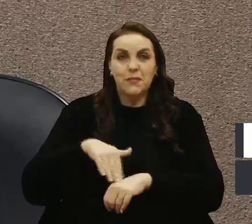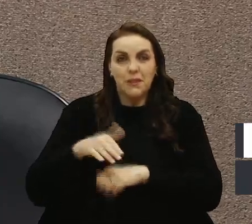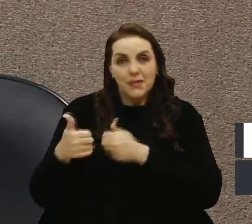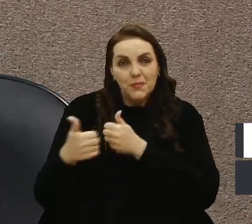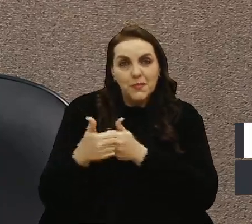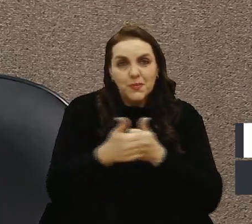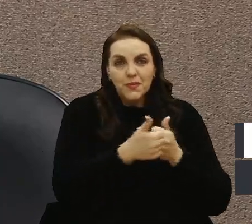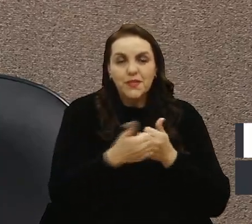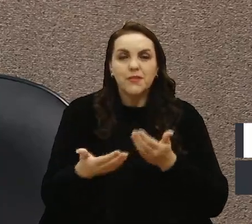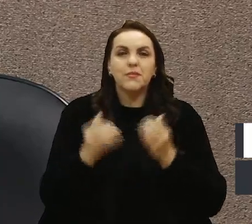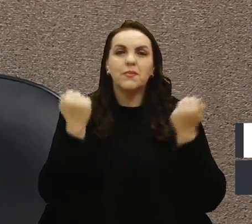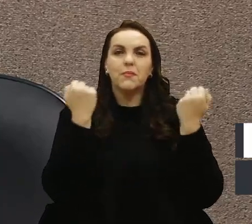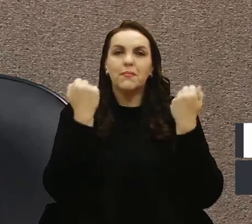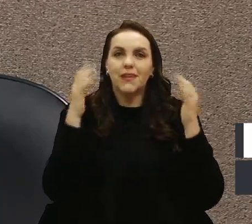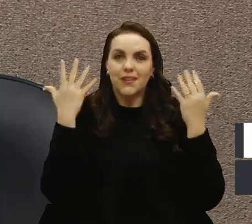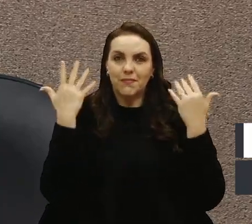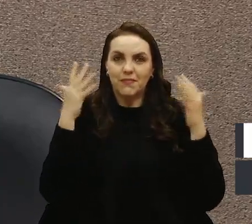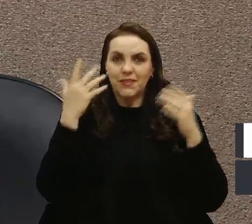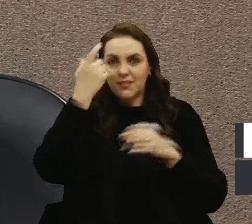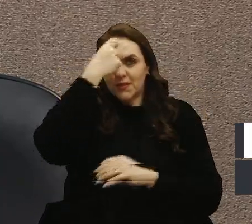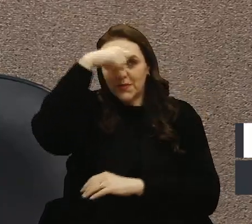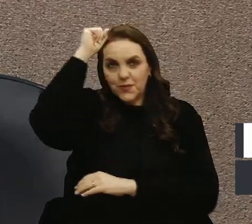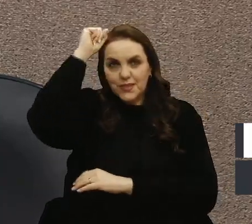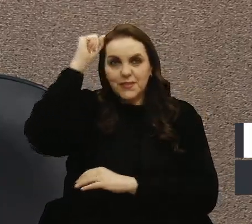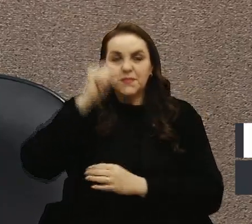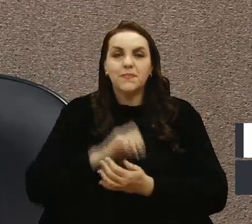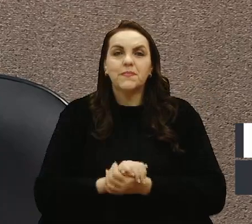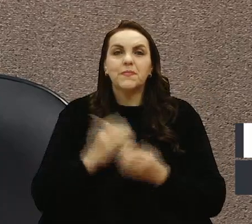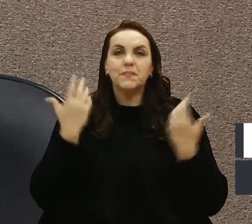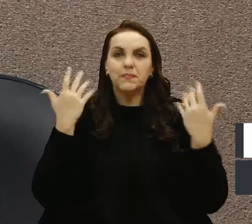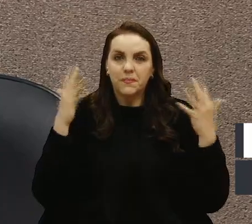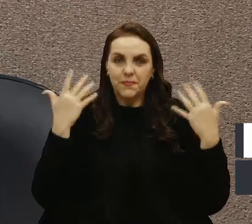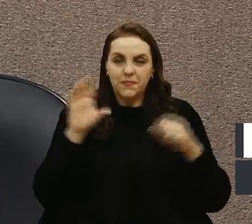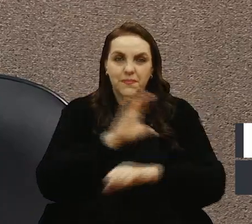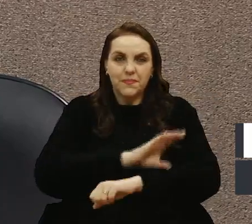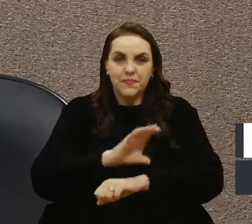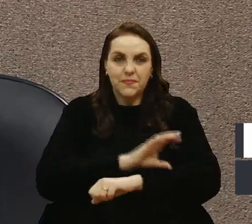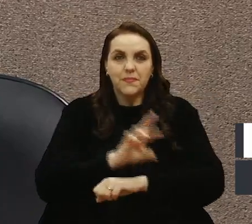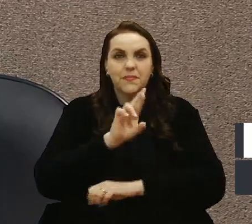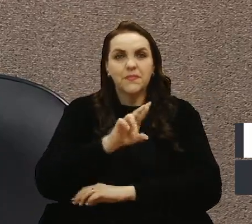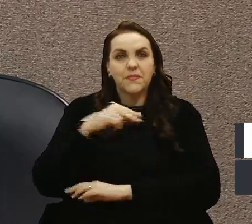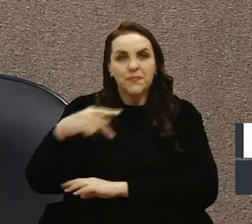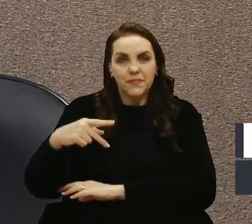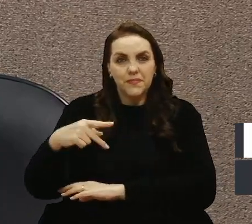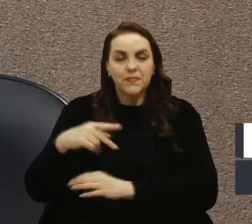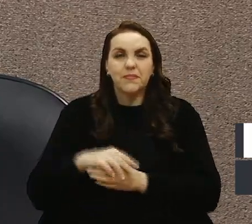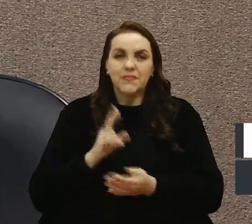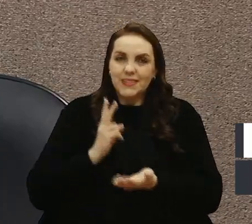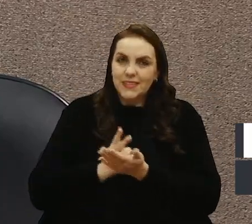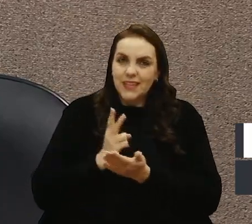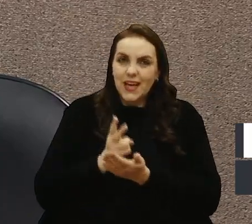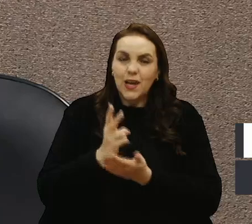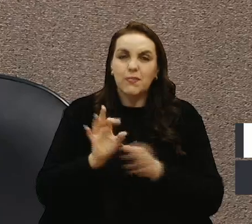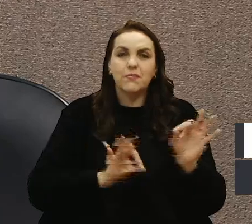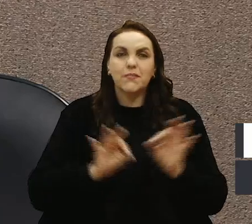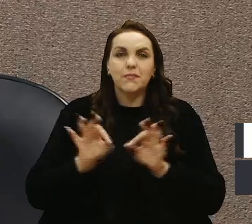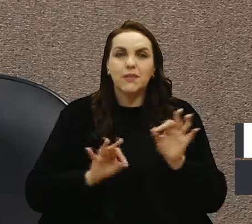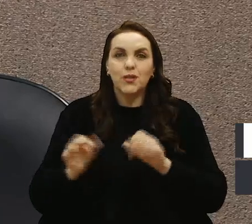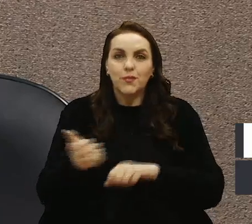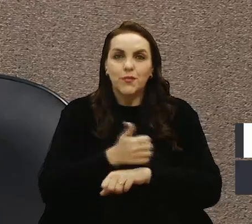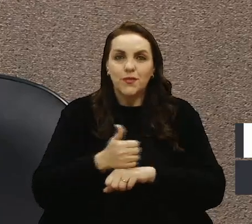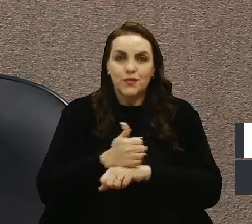próximos daqui. Então, parabéns à Universidade de Caxias do Sul, parabéns ao curso de Relações Públicas, que sempre preparou profissionais